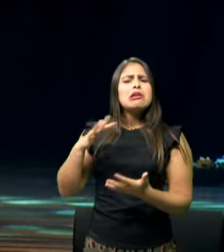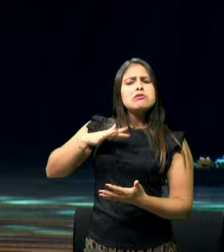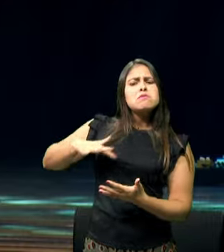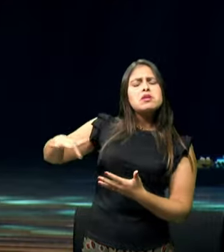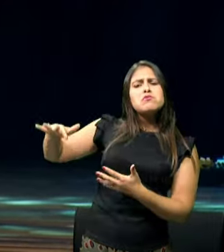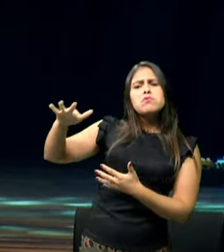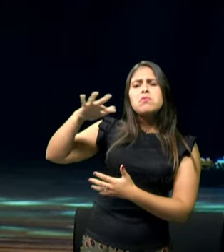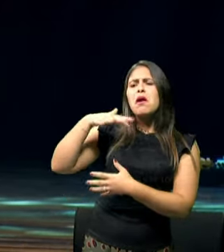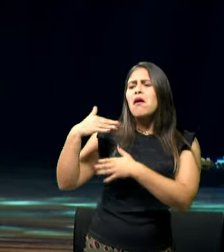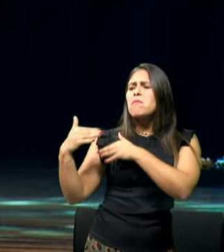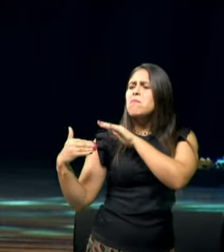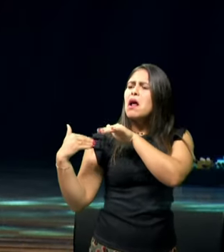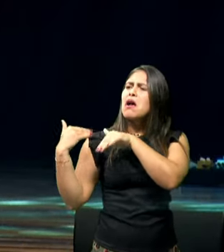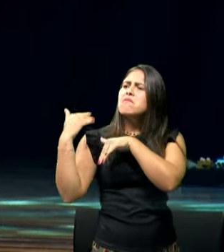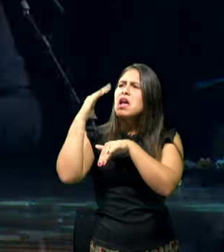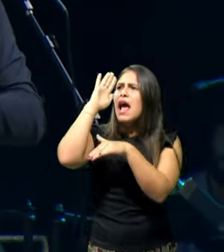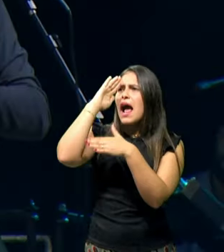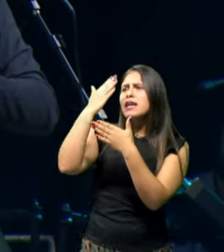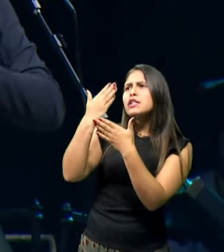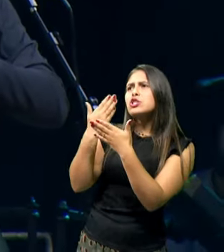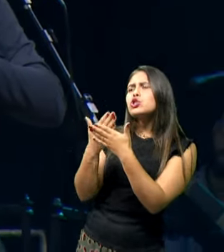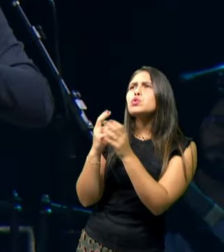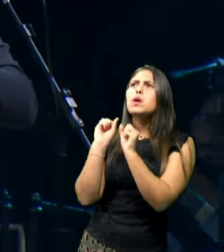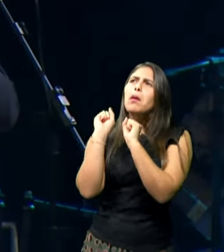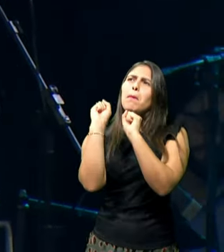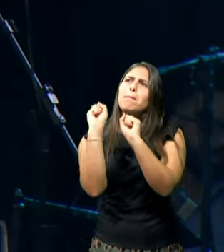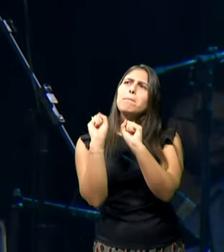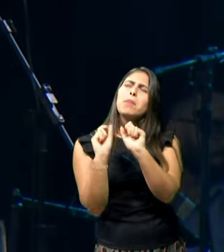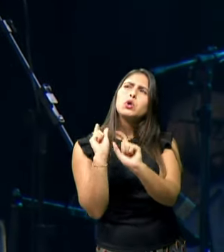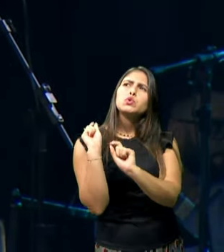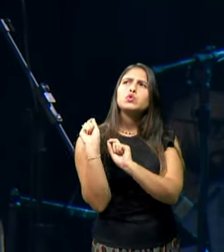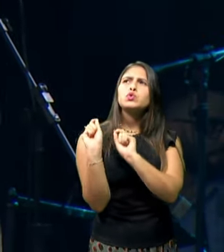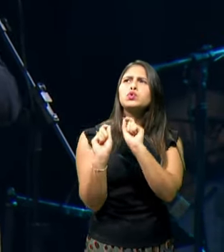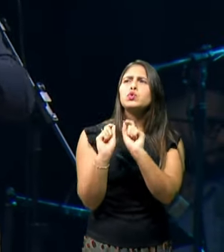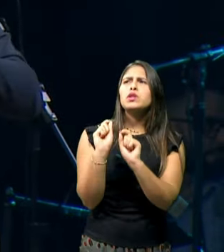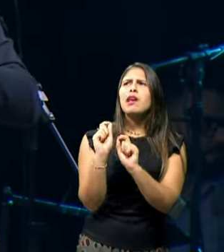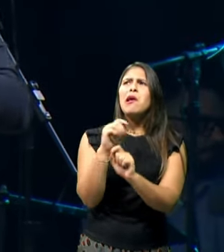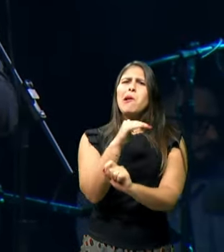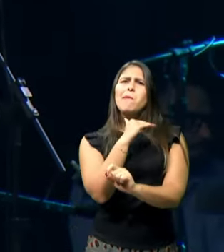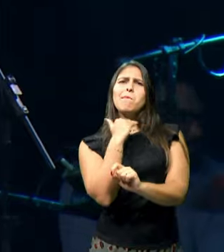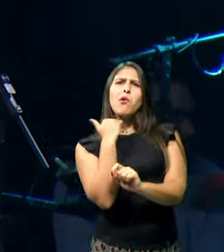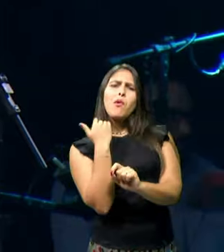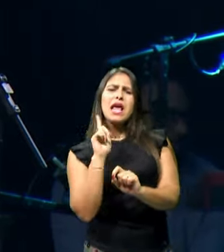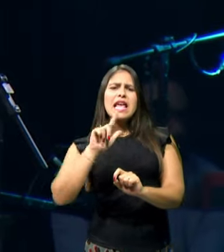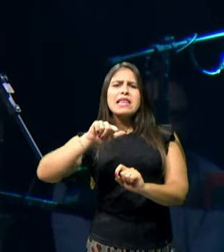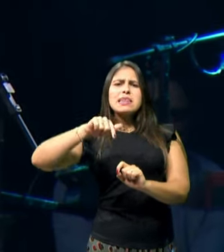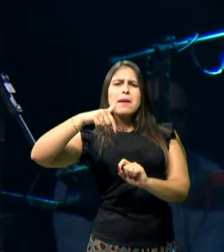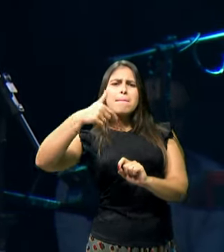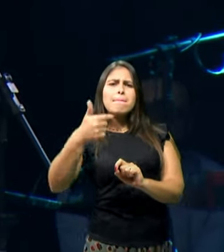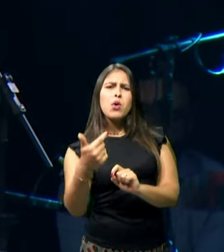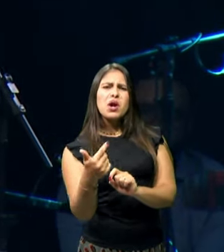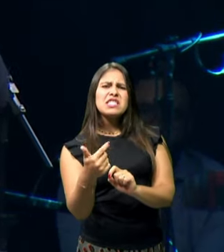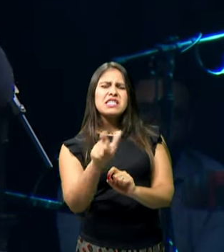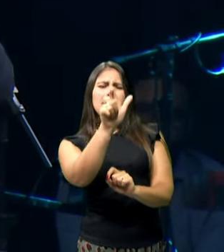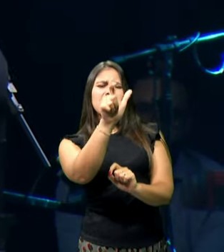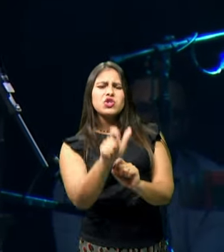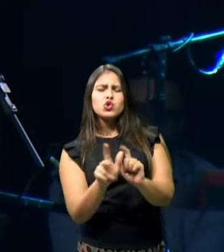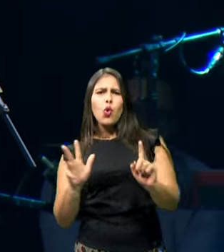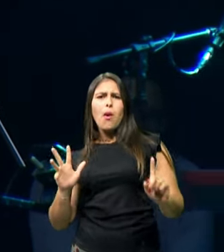espiritual. Eu acredito que eu posso e reencarnando, reencarnando,